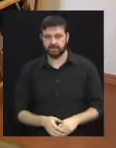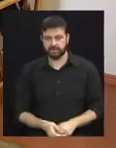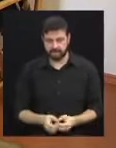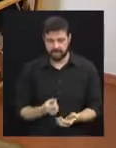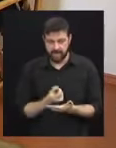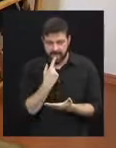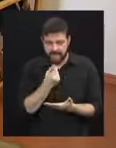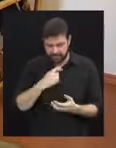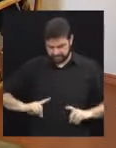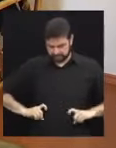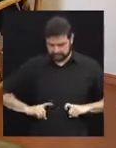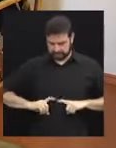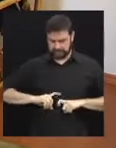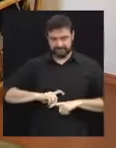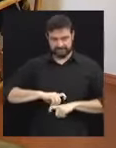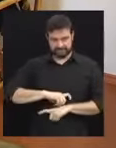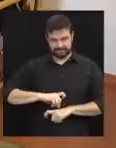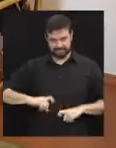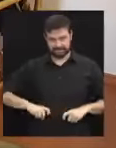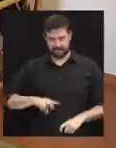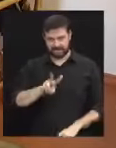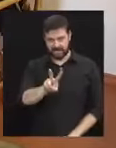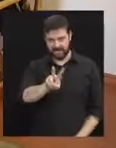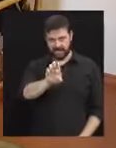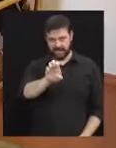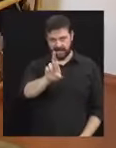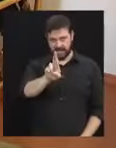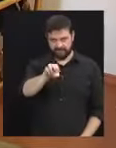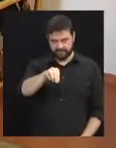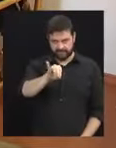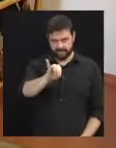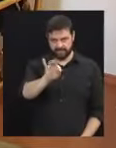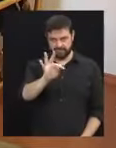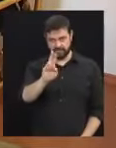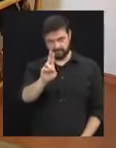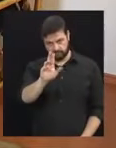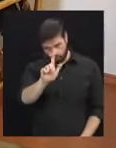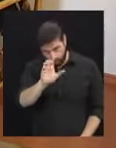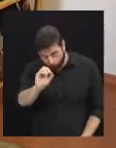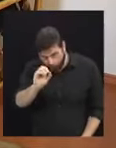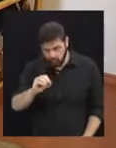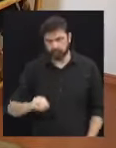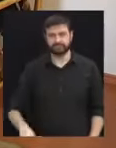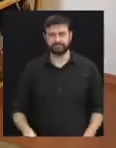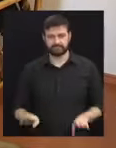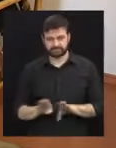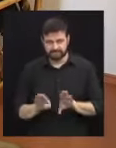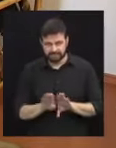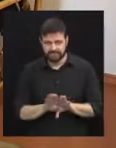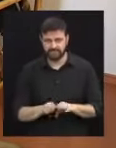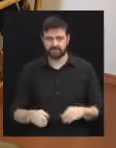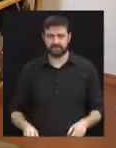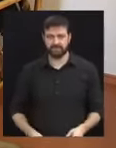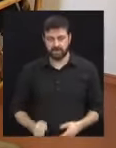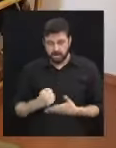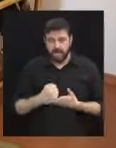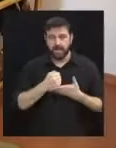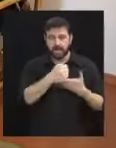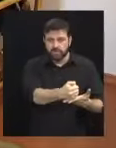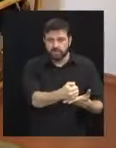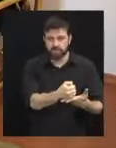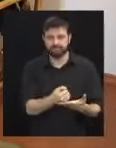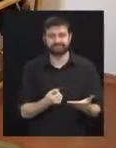também muito por conta das ninhadas, que quando acontece resgate de ninhada é 5, 6, né? Não tem como ser menos. E ajuda